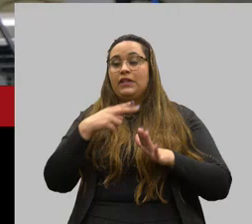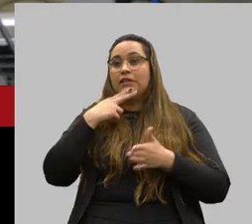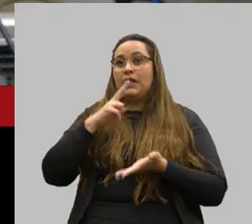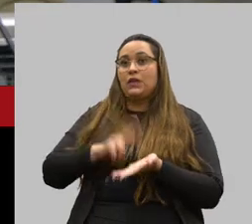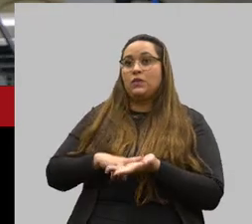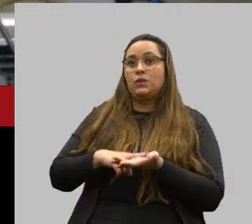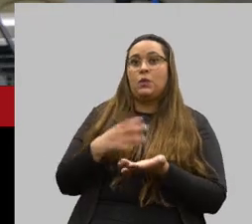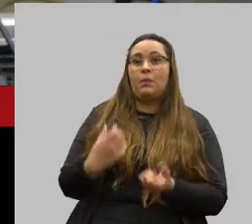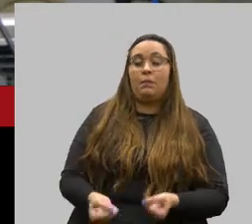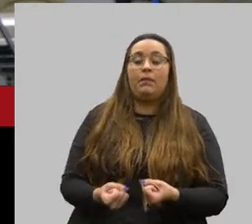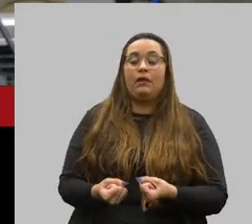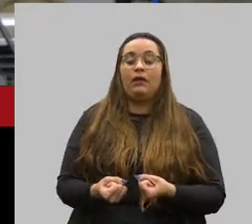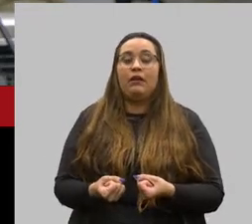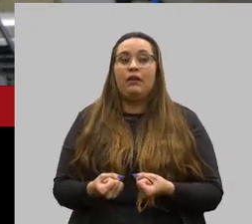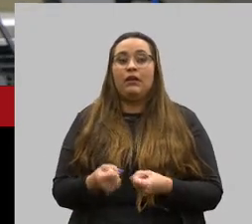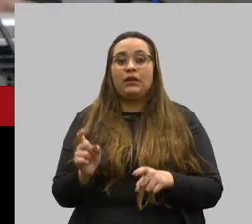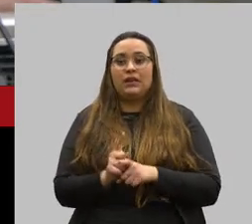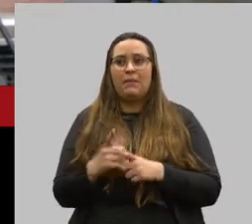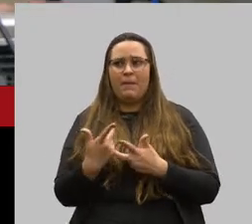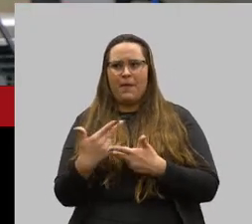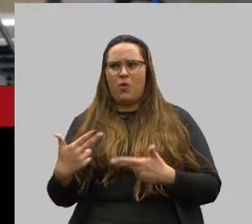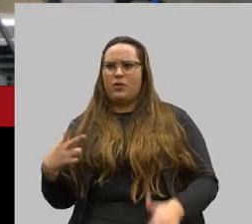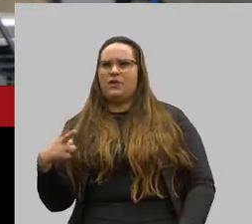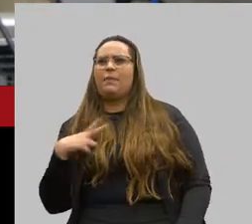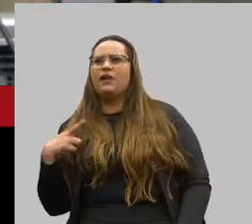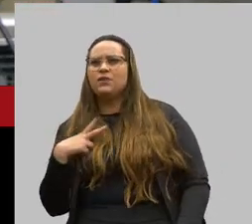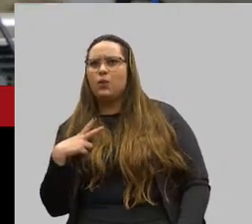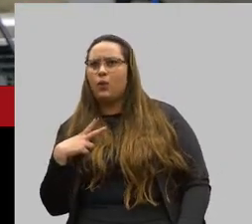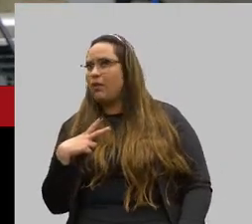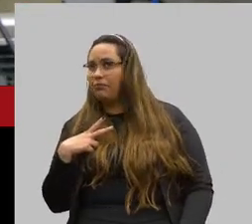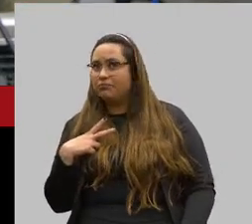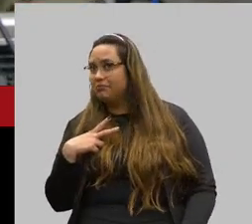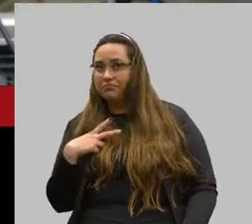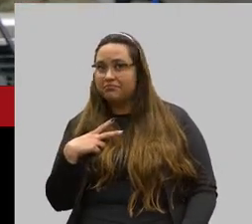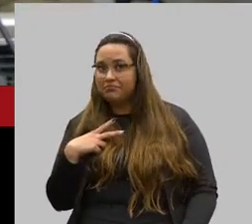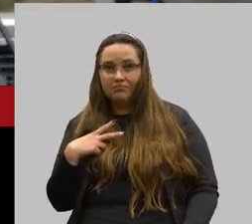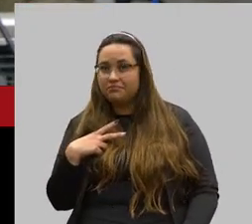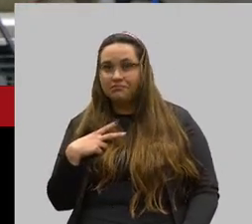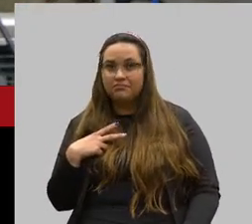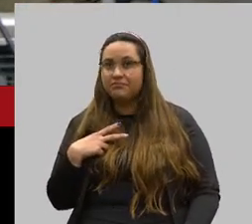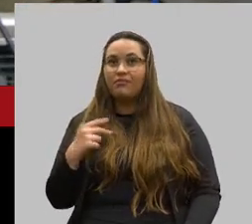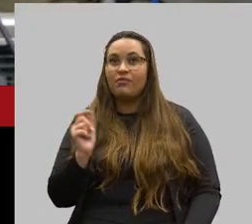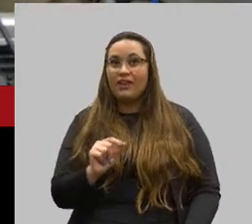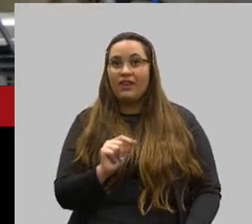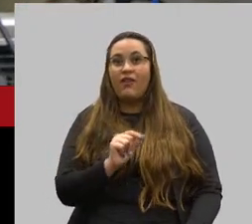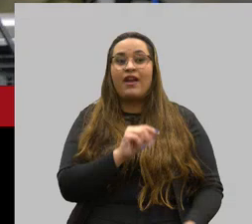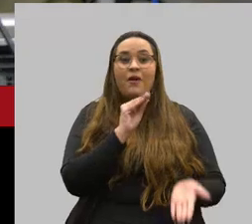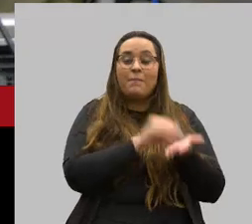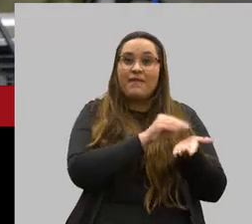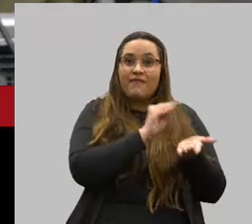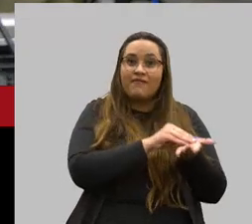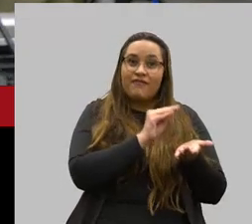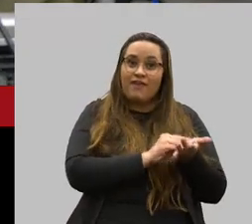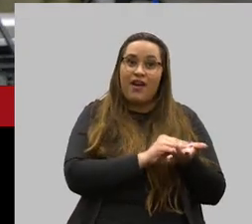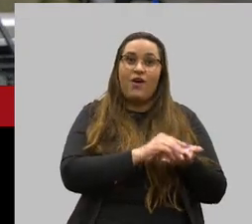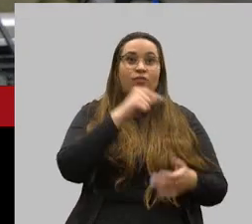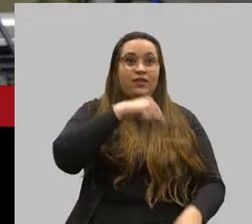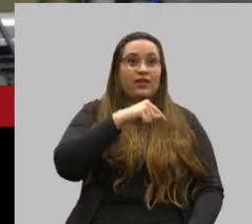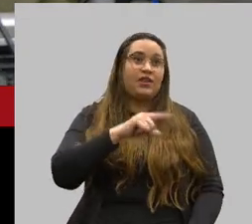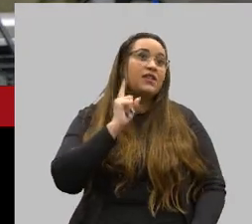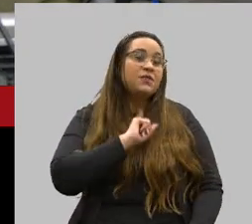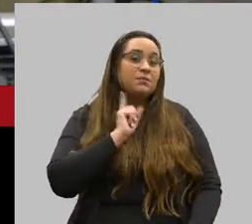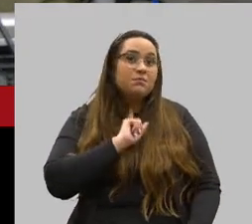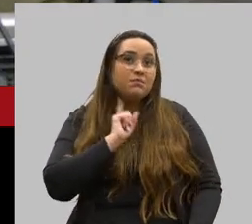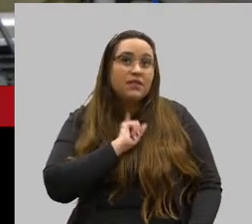torna algo até pessoal não se trata disso se trata de uma ineficiência do Estado de Minas Gerais